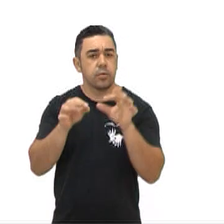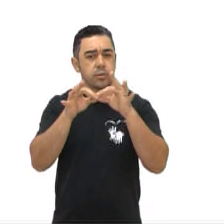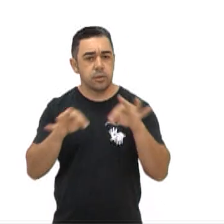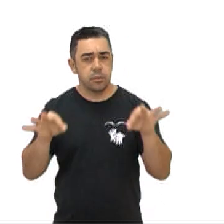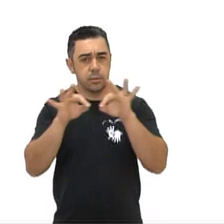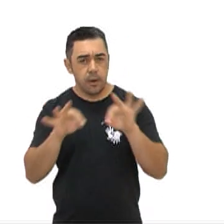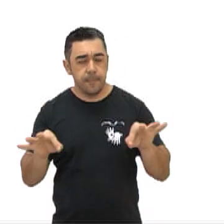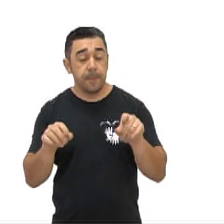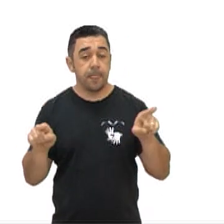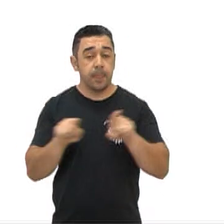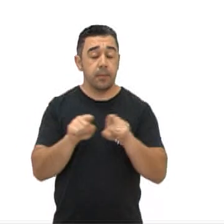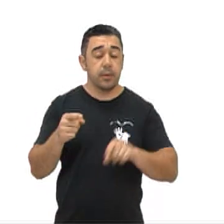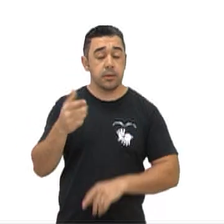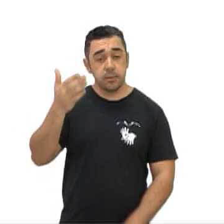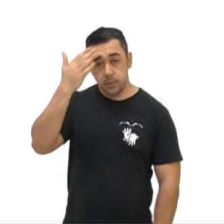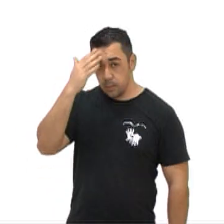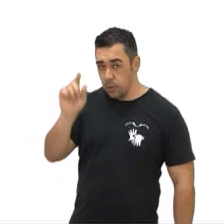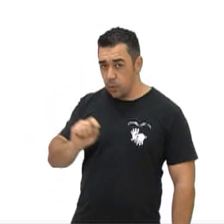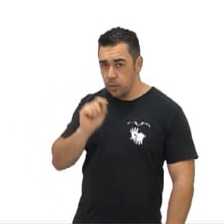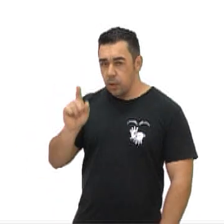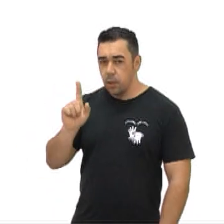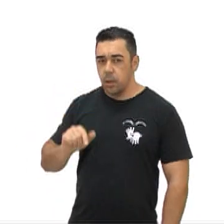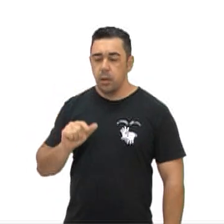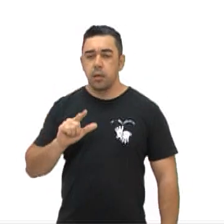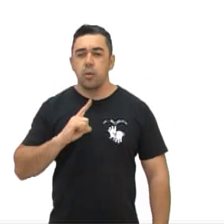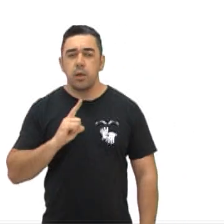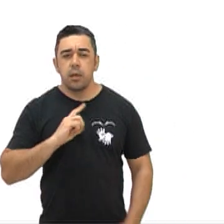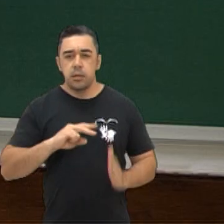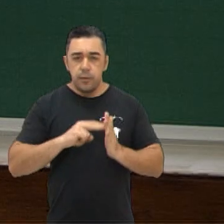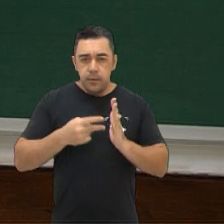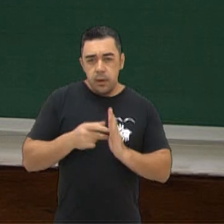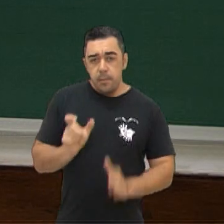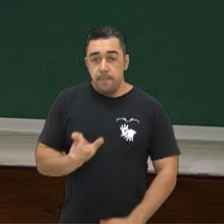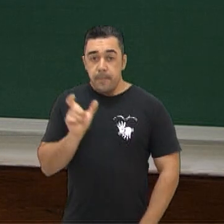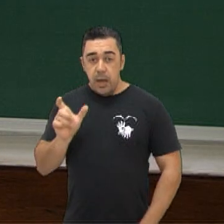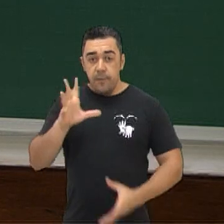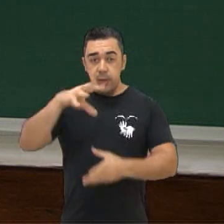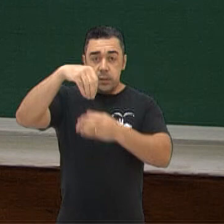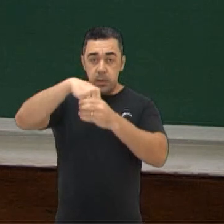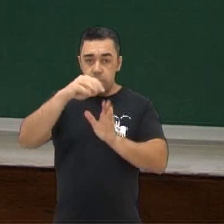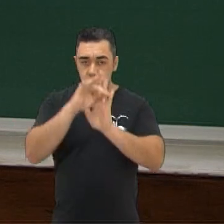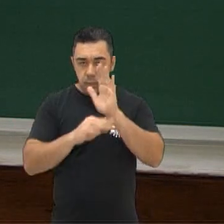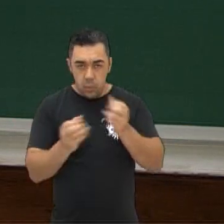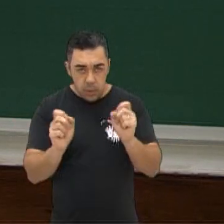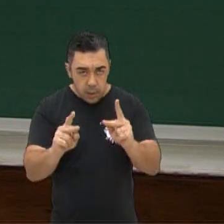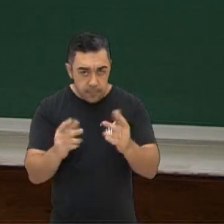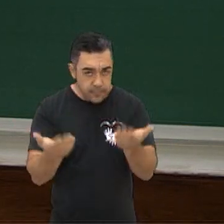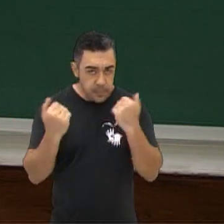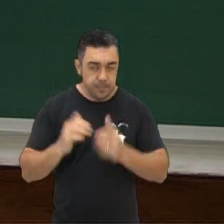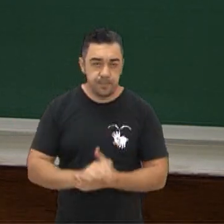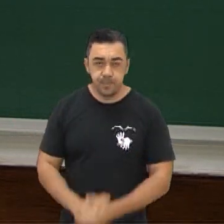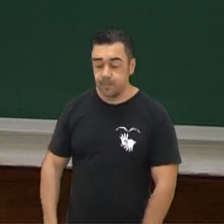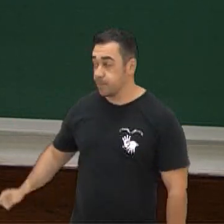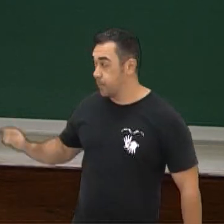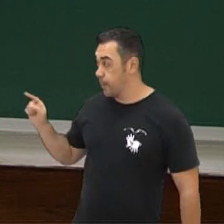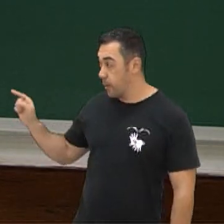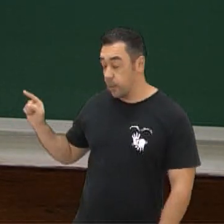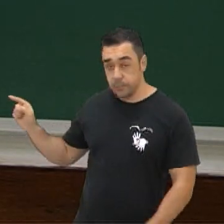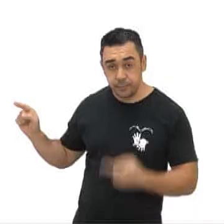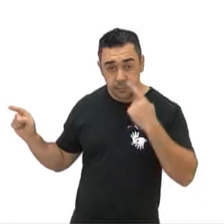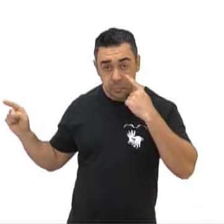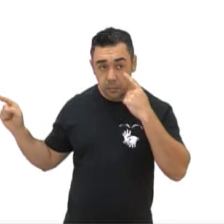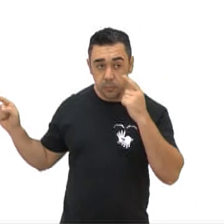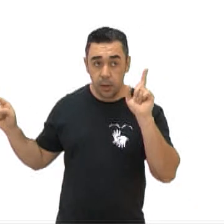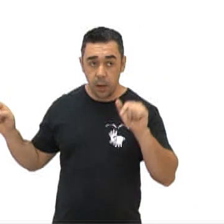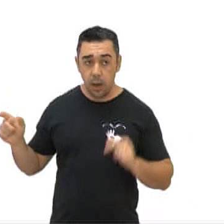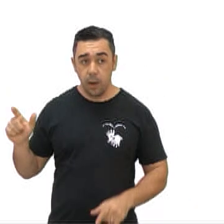e, finalmente, inferir o sentido de uma palavra no texto, ok? Então vamos juntos. À esquerda vocês